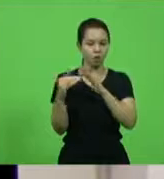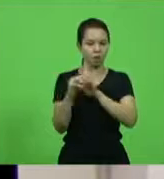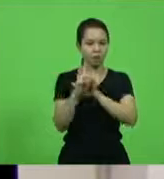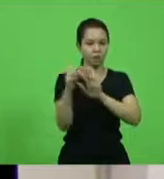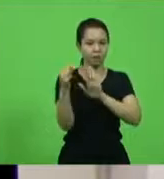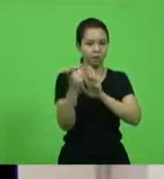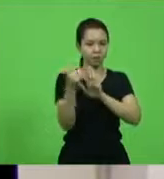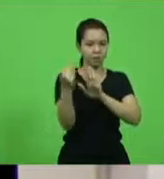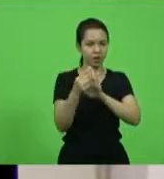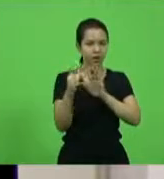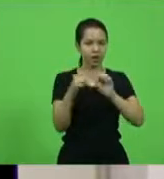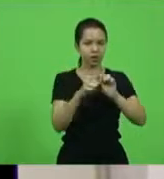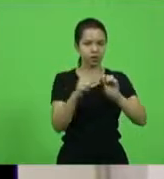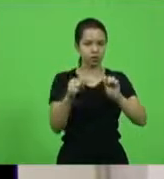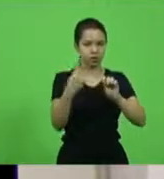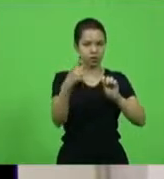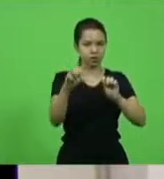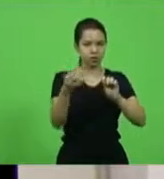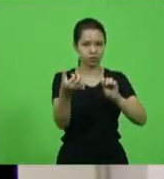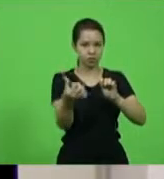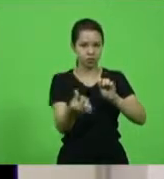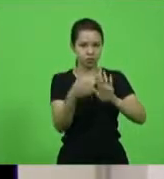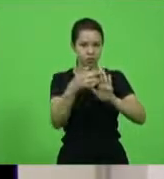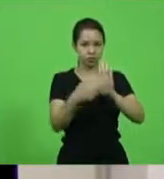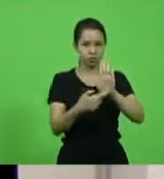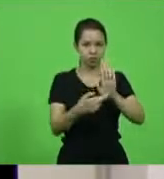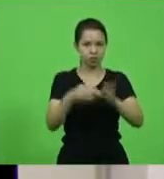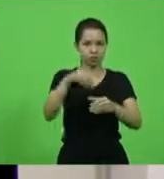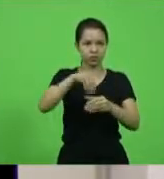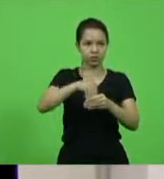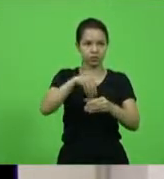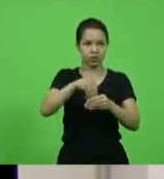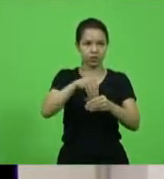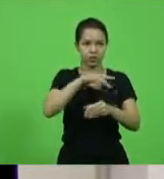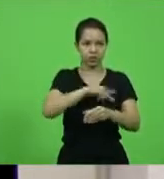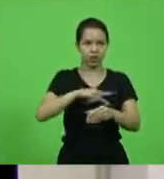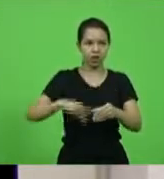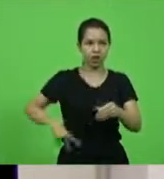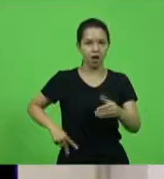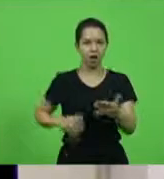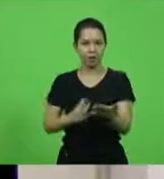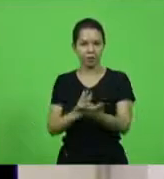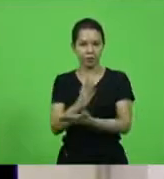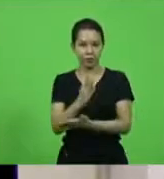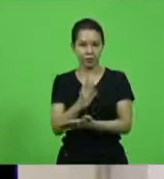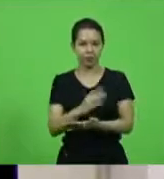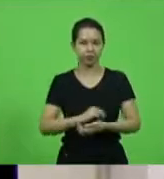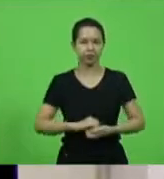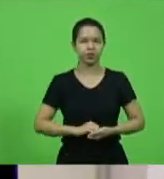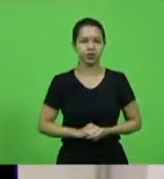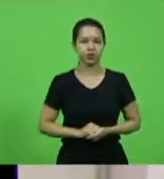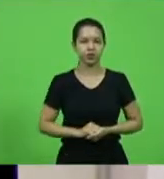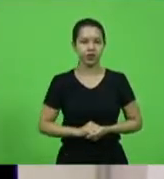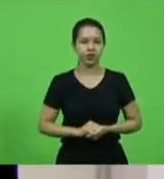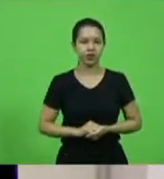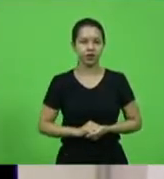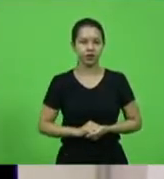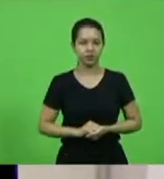1º do artigo 106 do regimento interno, o senhor presidente deu-as por aprovadas.